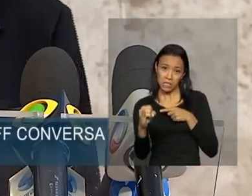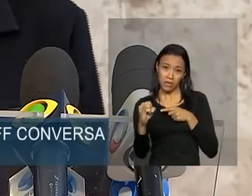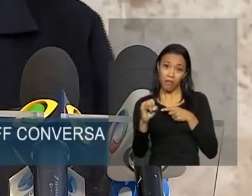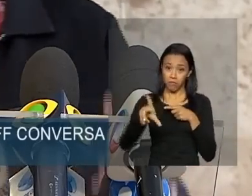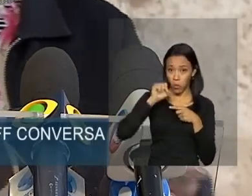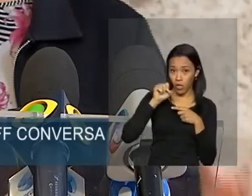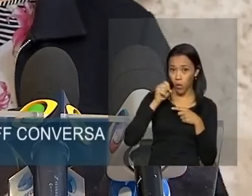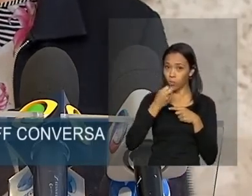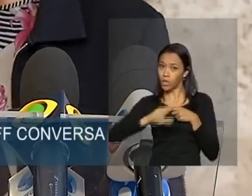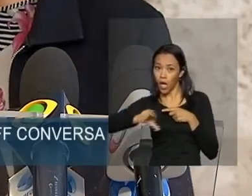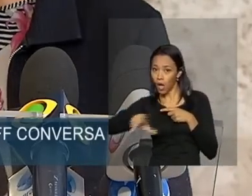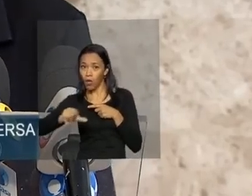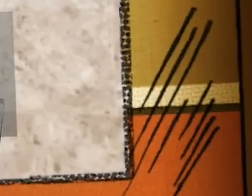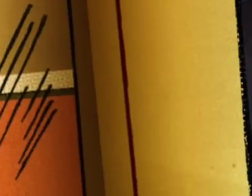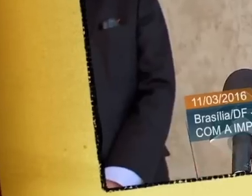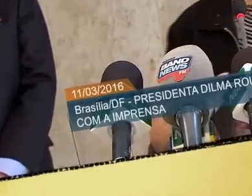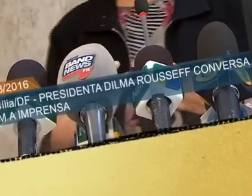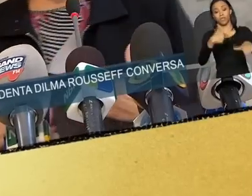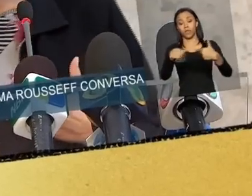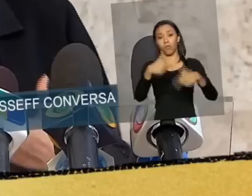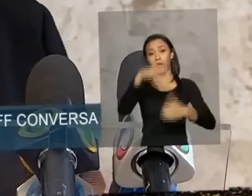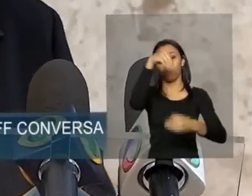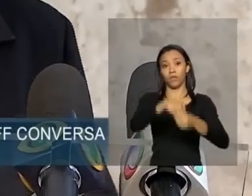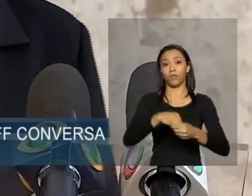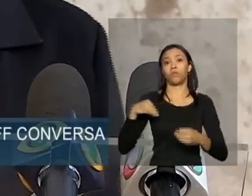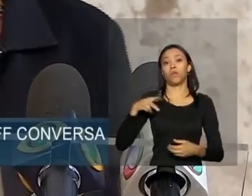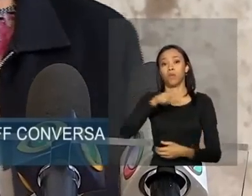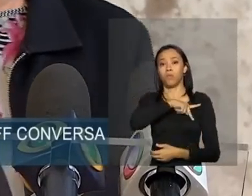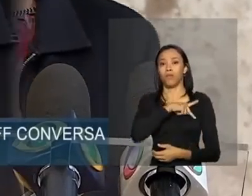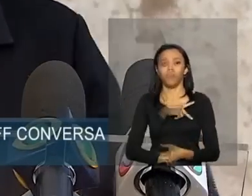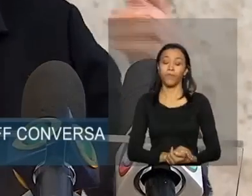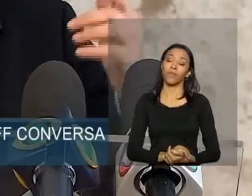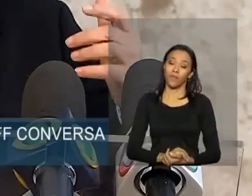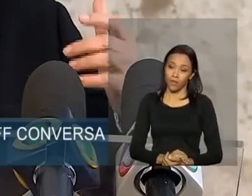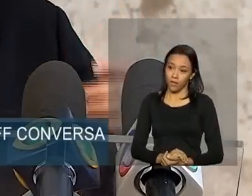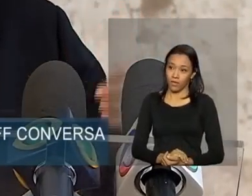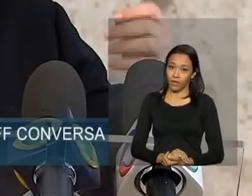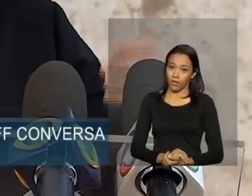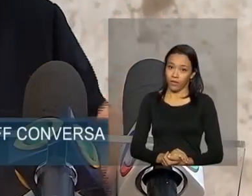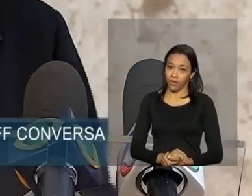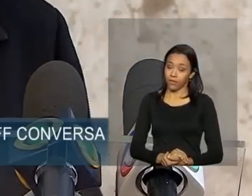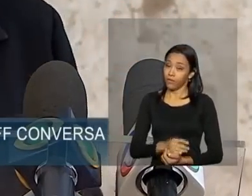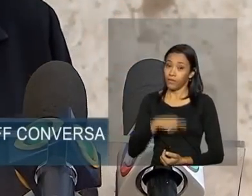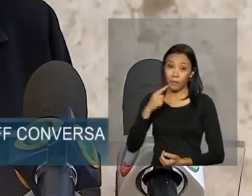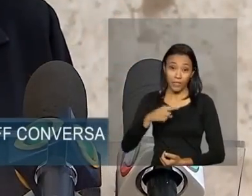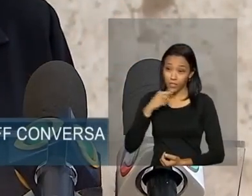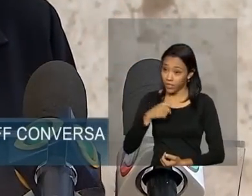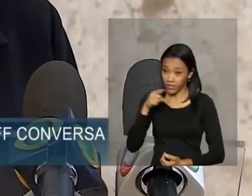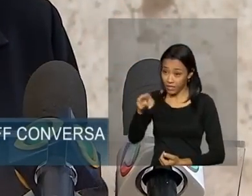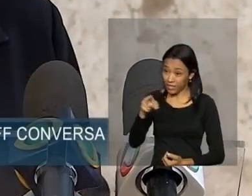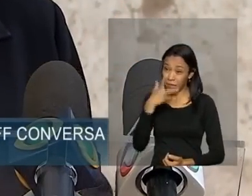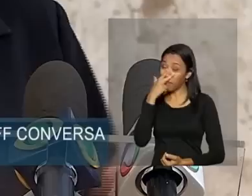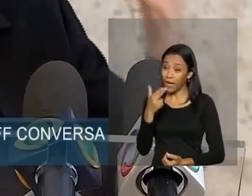vai ser ou não vai ser, como é que vai ser, como é que não vai ser. Não cabe a mim fazer nenhum apelo. Querido, não adianta, chama-se casca de